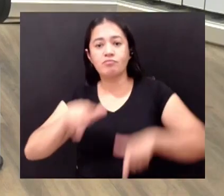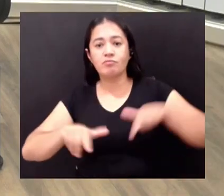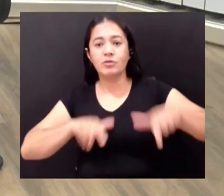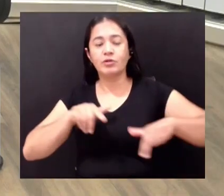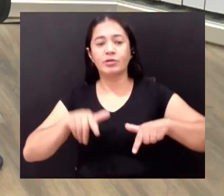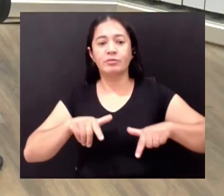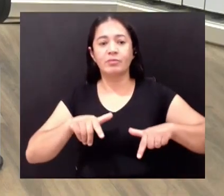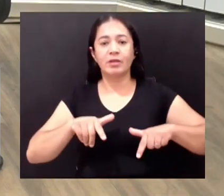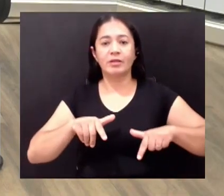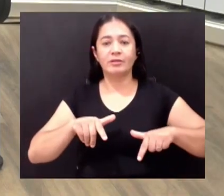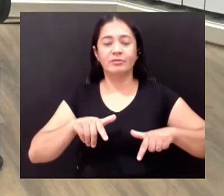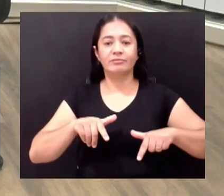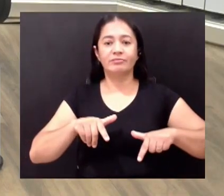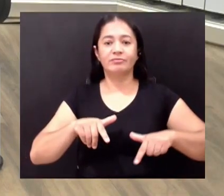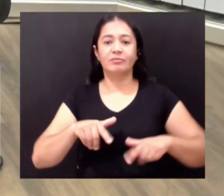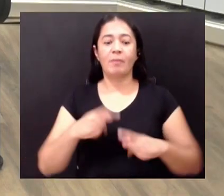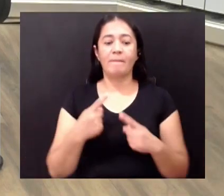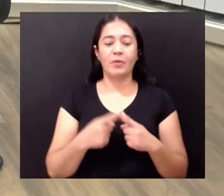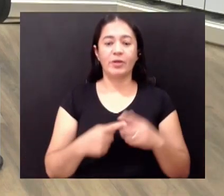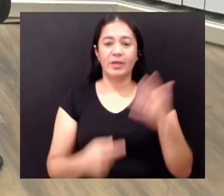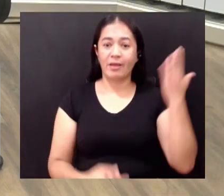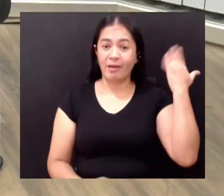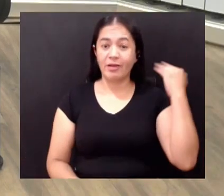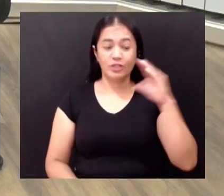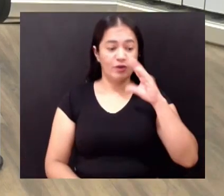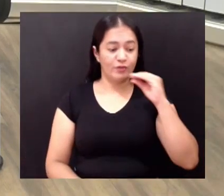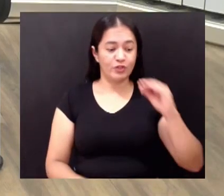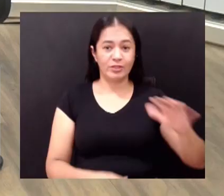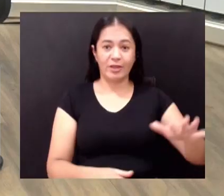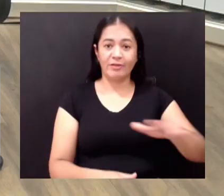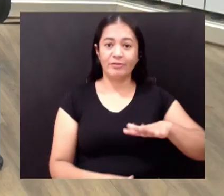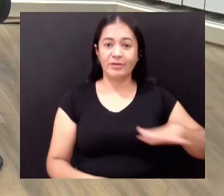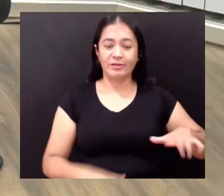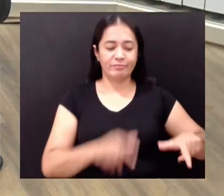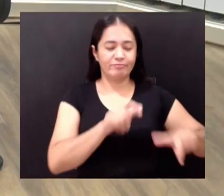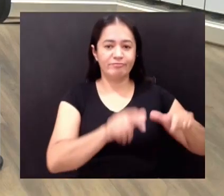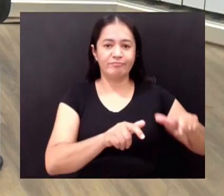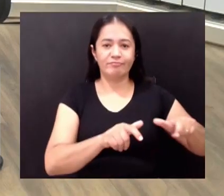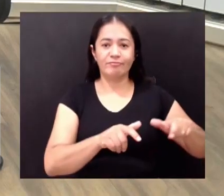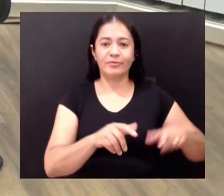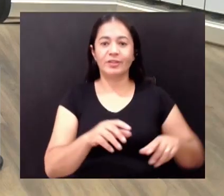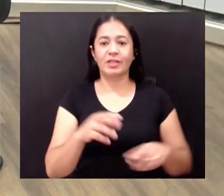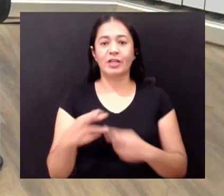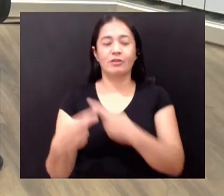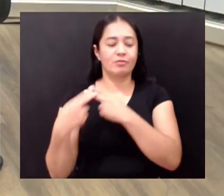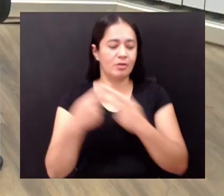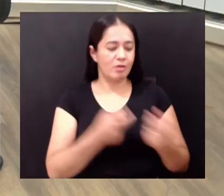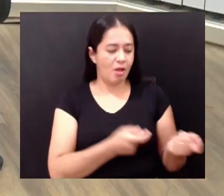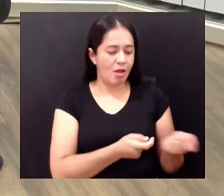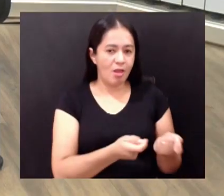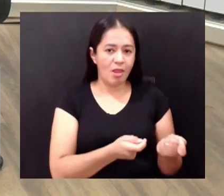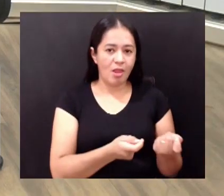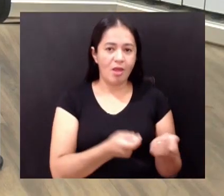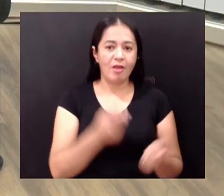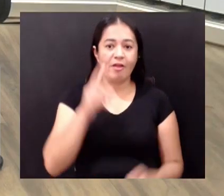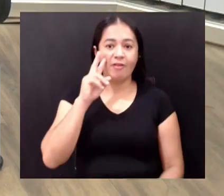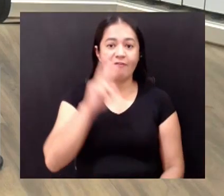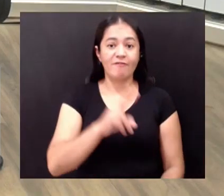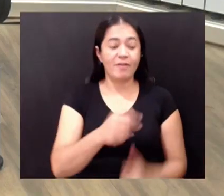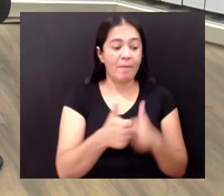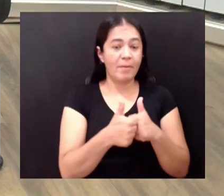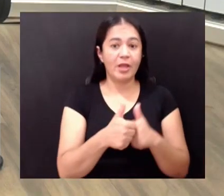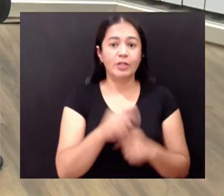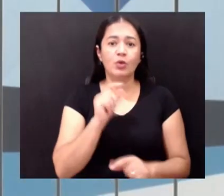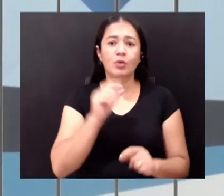controle. Imagino que ainda seja assim, né? Eles queiram ter o controle e ver de perto o que o funcionário está fazendo. É